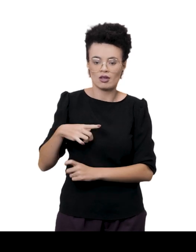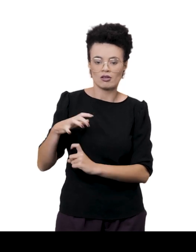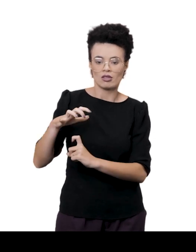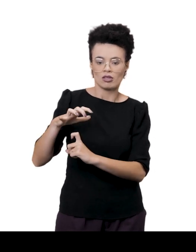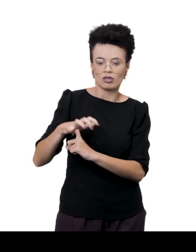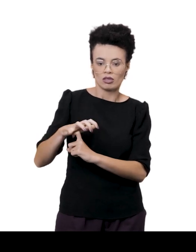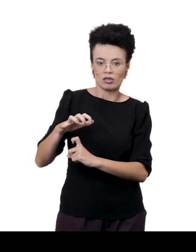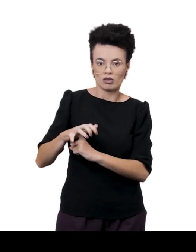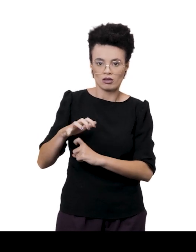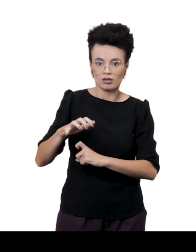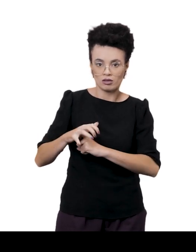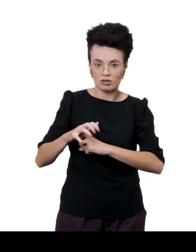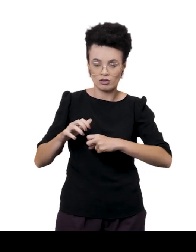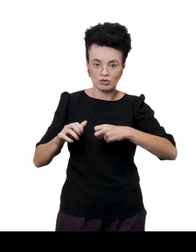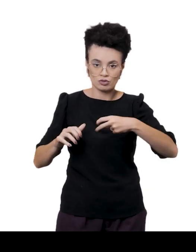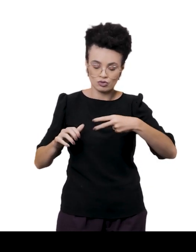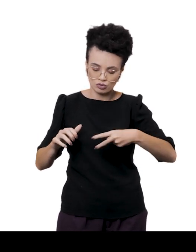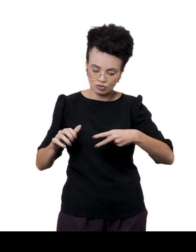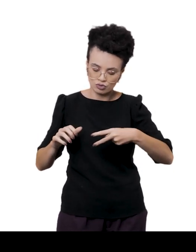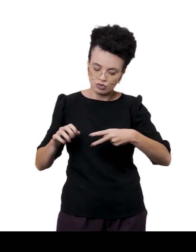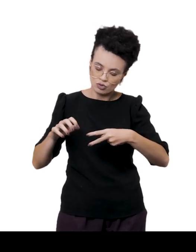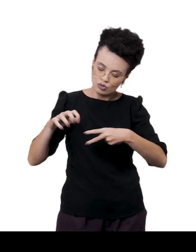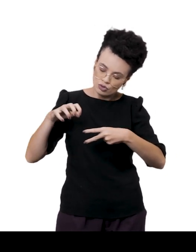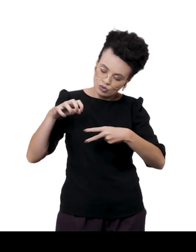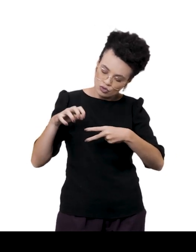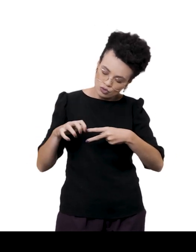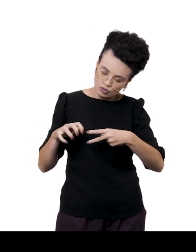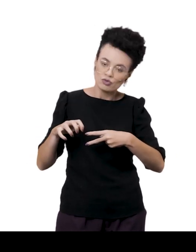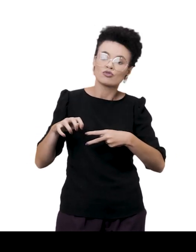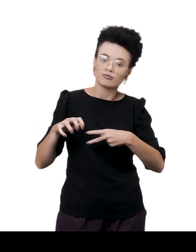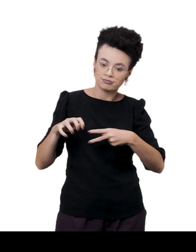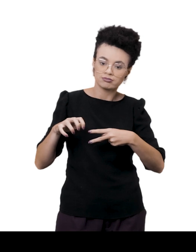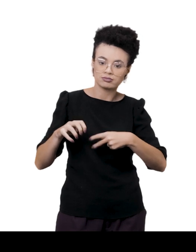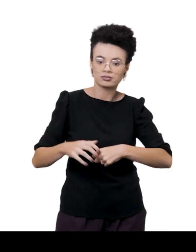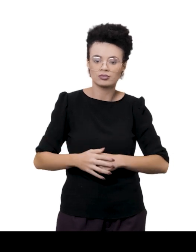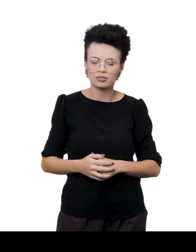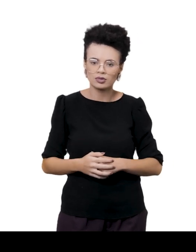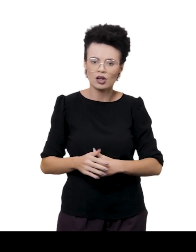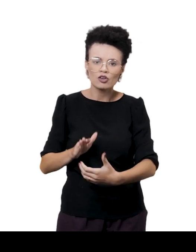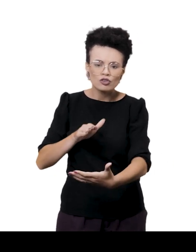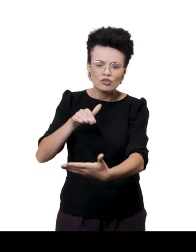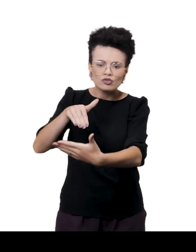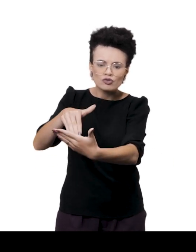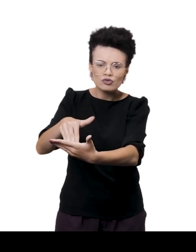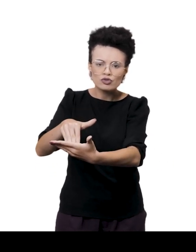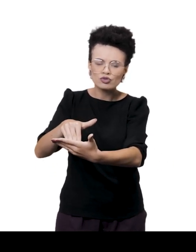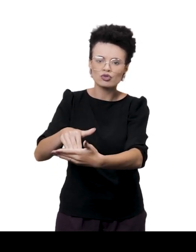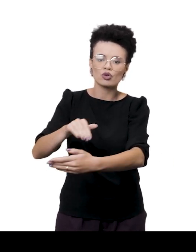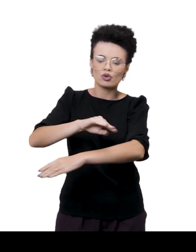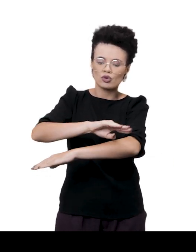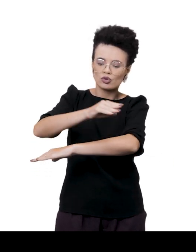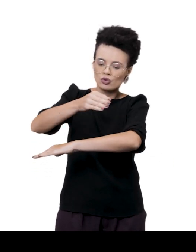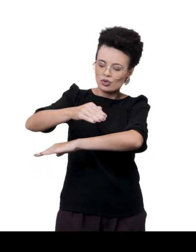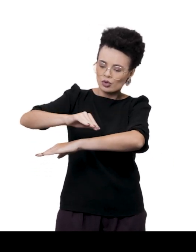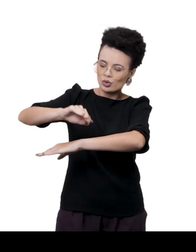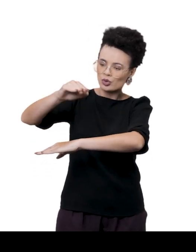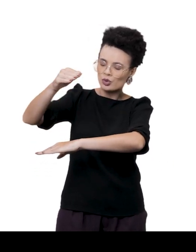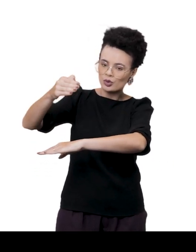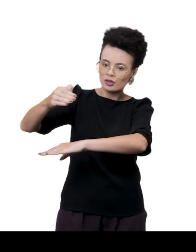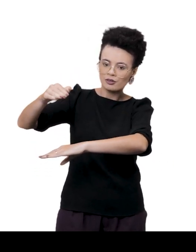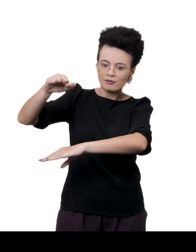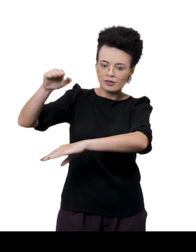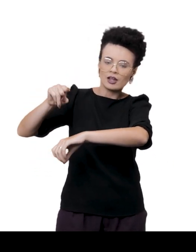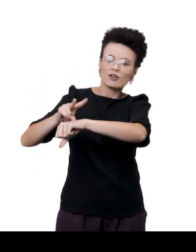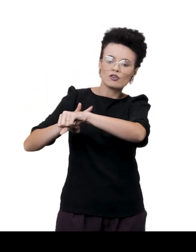olho aberto está pintado na parte inferior direita da tela, próximo aos pés da artista. No